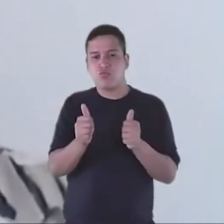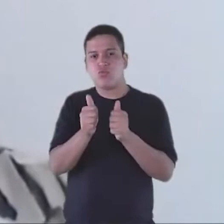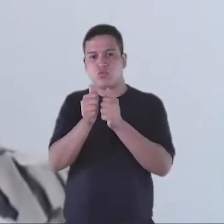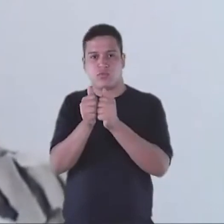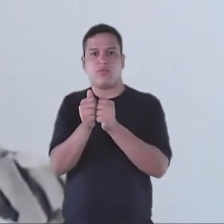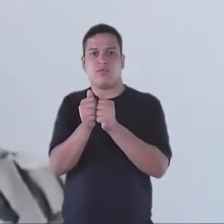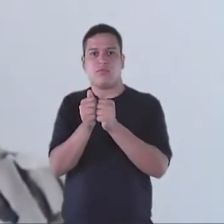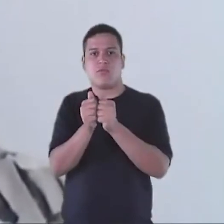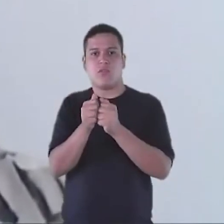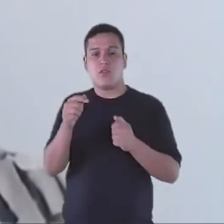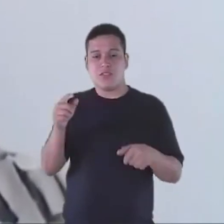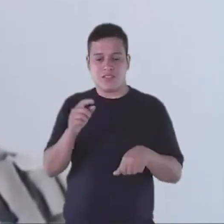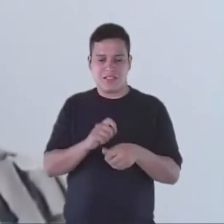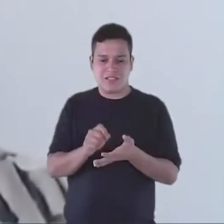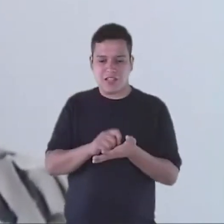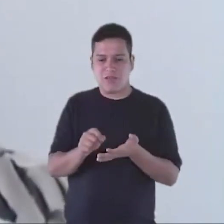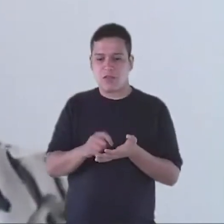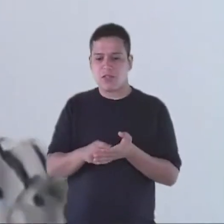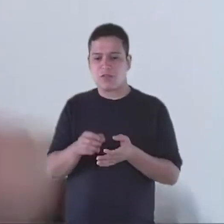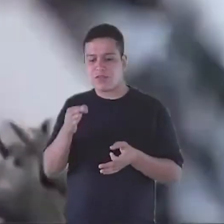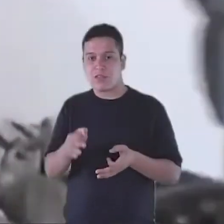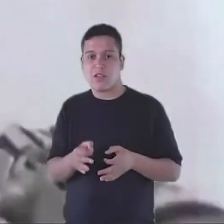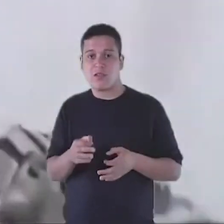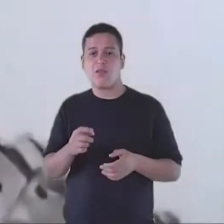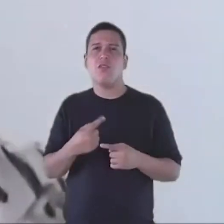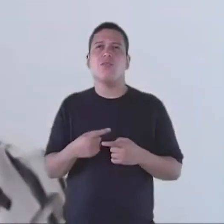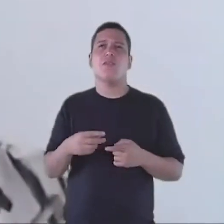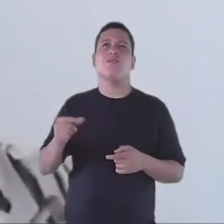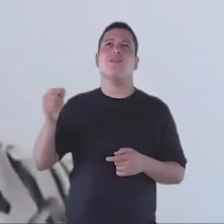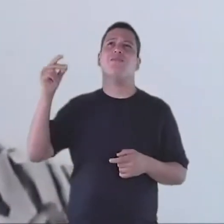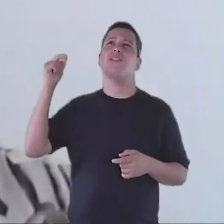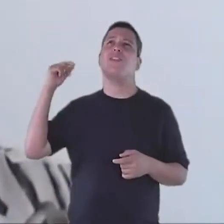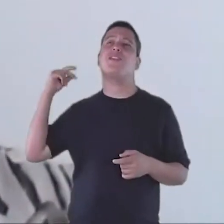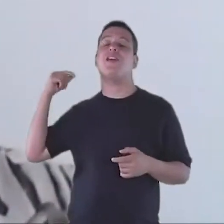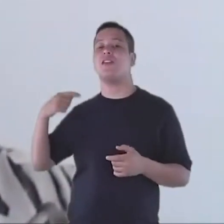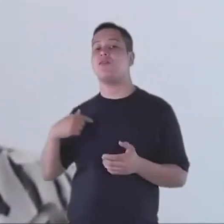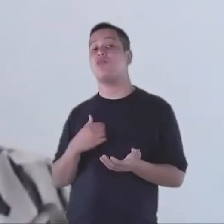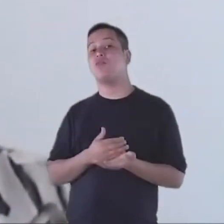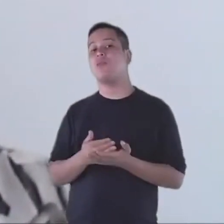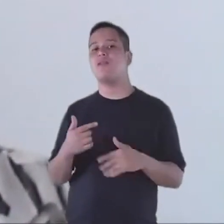Porque no começo da minha trajetória eu queria ser folhagem.